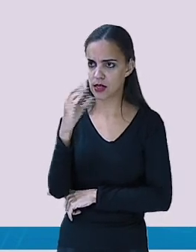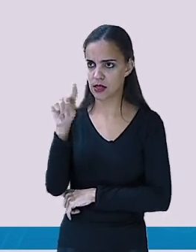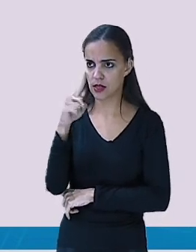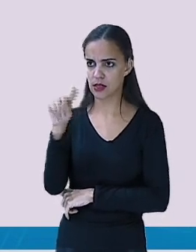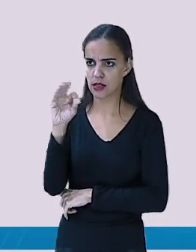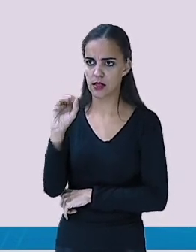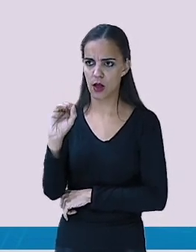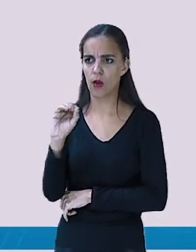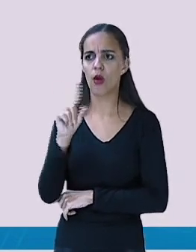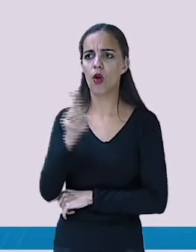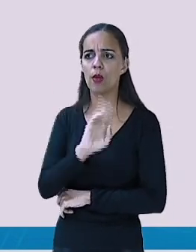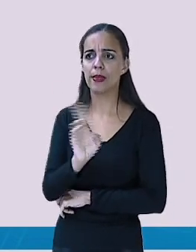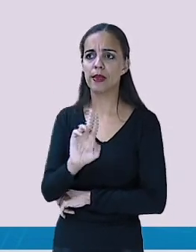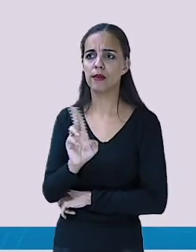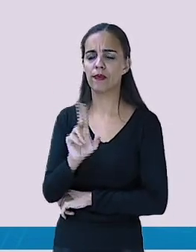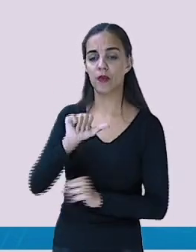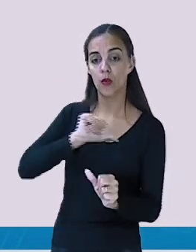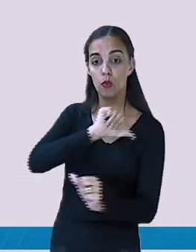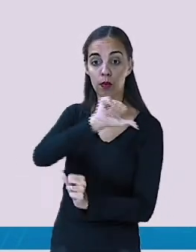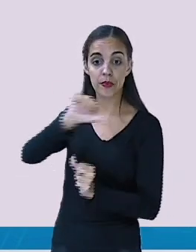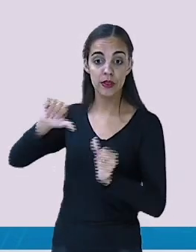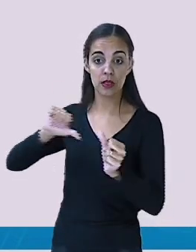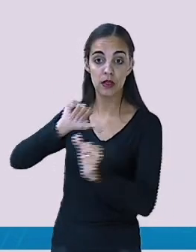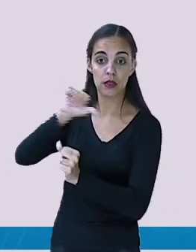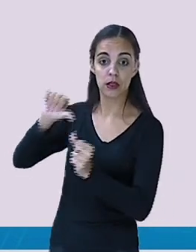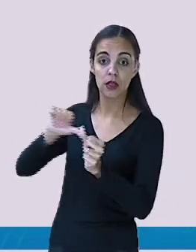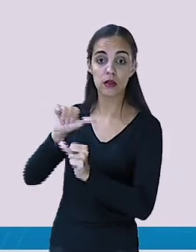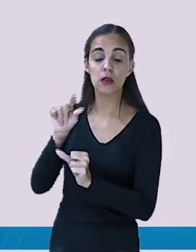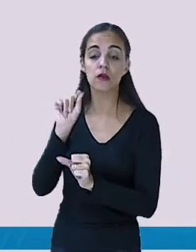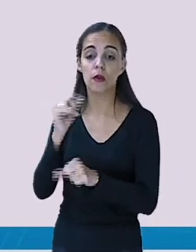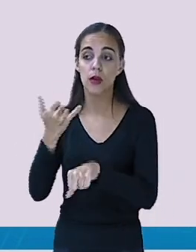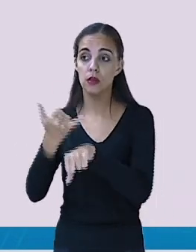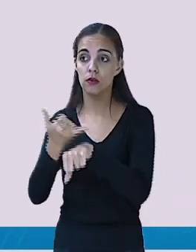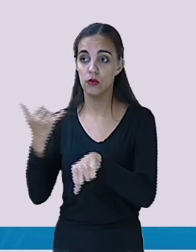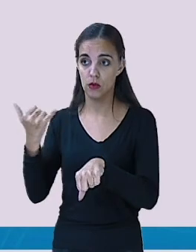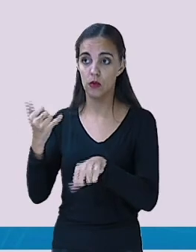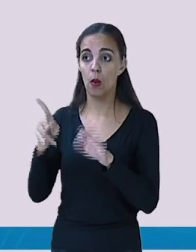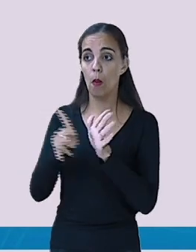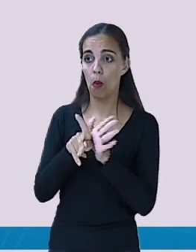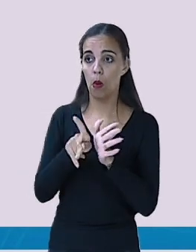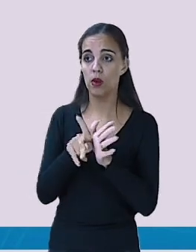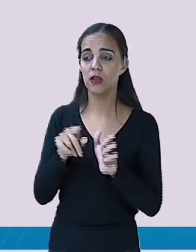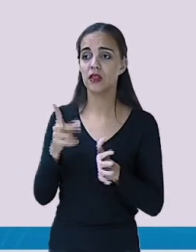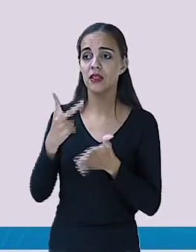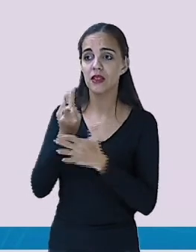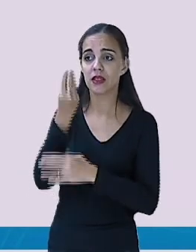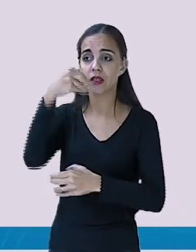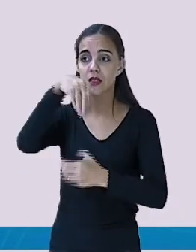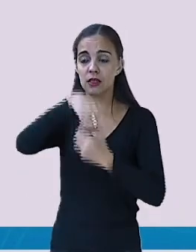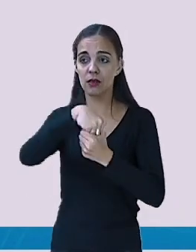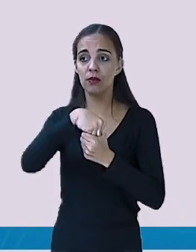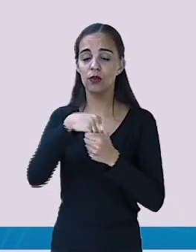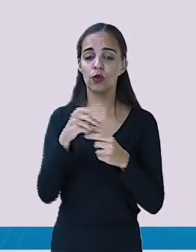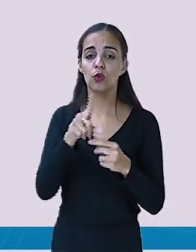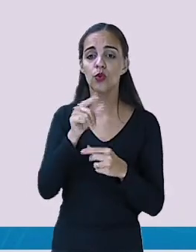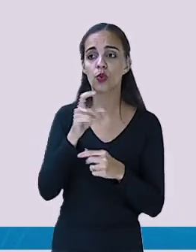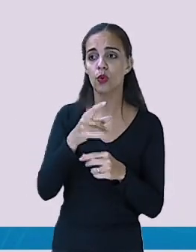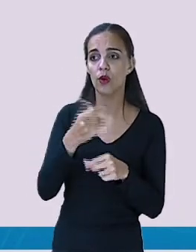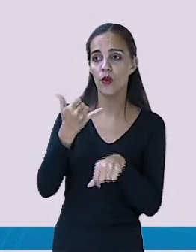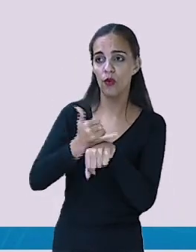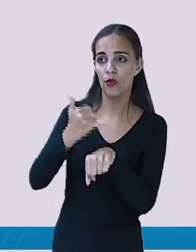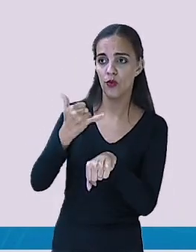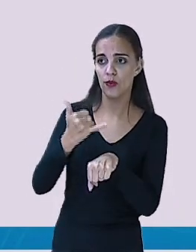é o nome da transformação de Mica que ocorre na formação